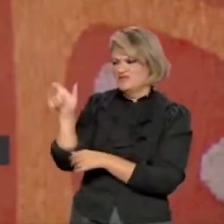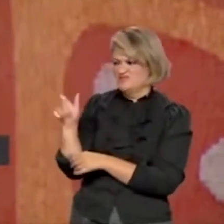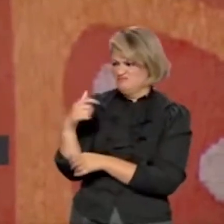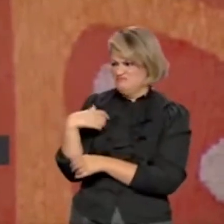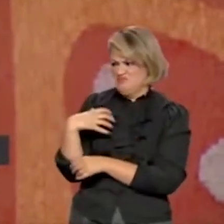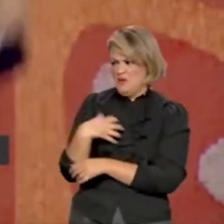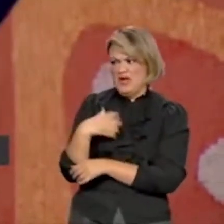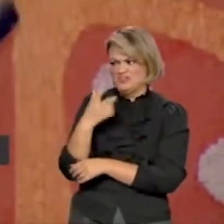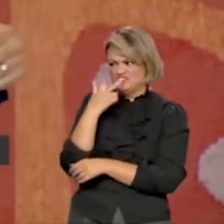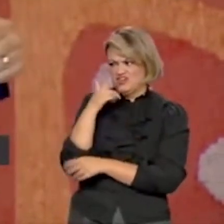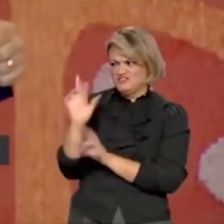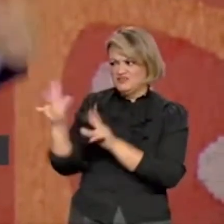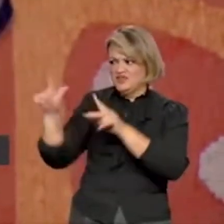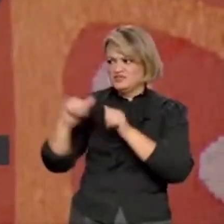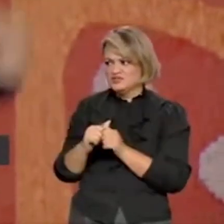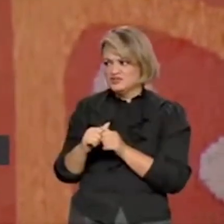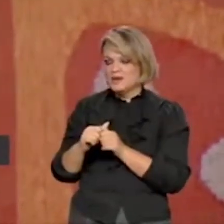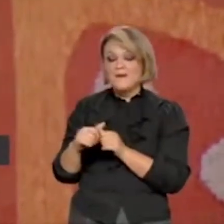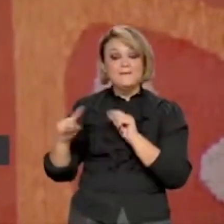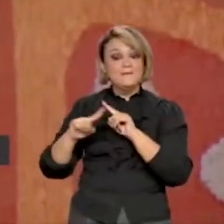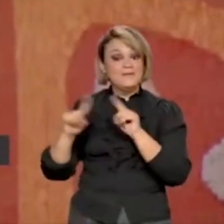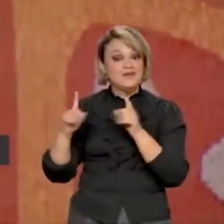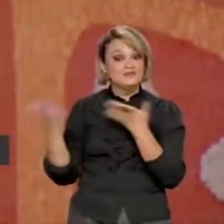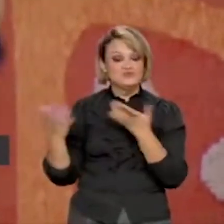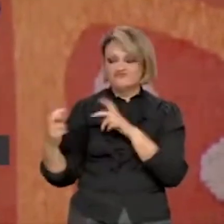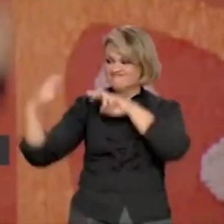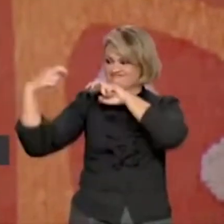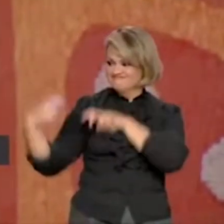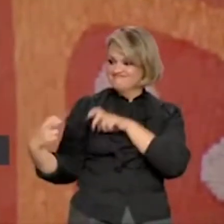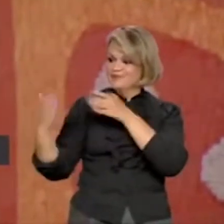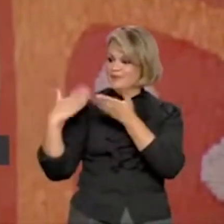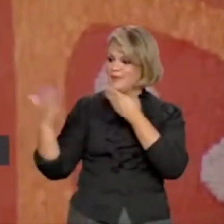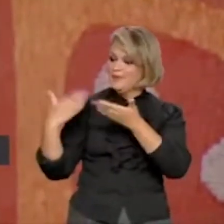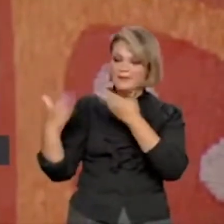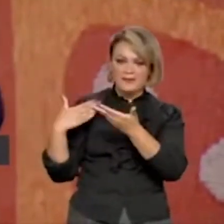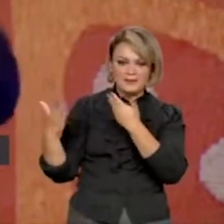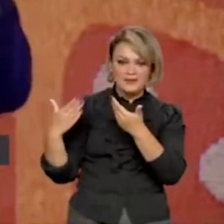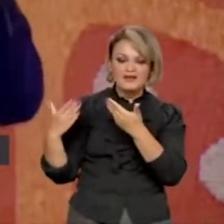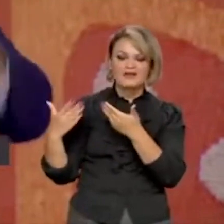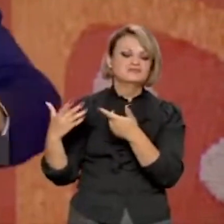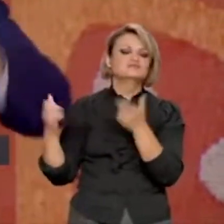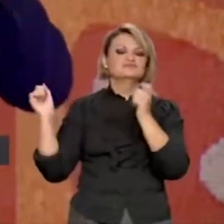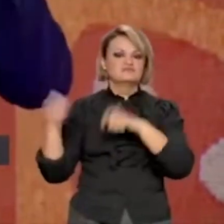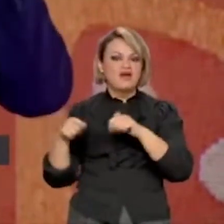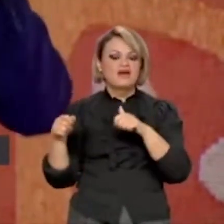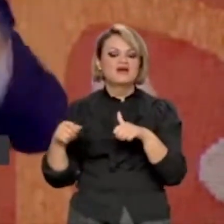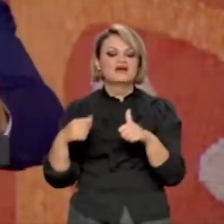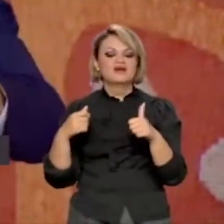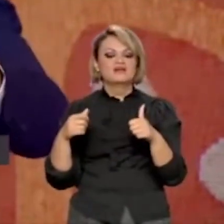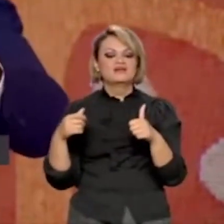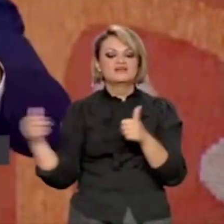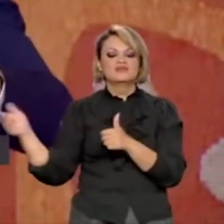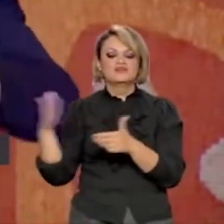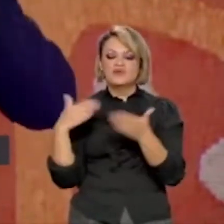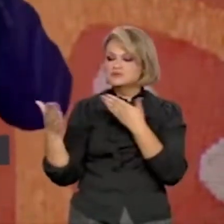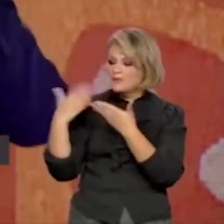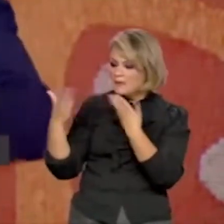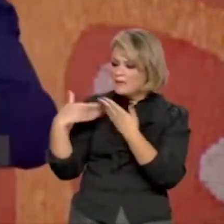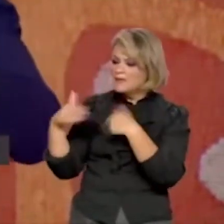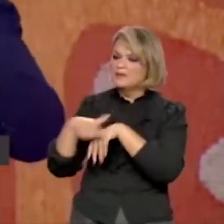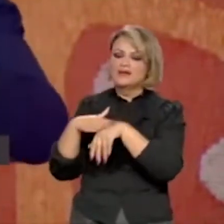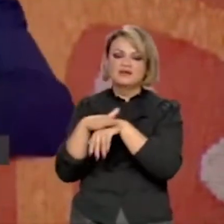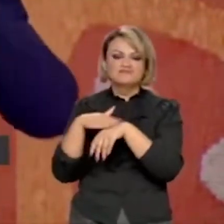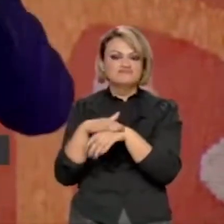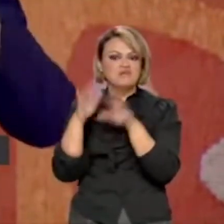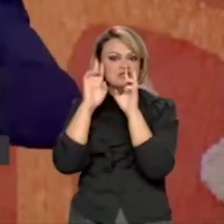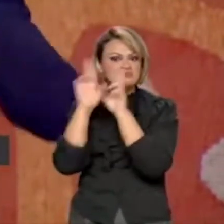sobre o que ela mas hoje sentando na mesma mesa construindo o diálogo Nós vamos poder através da conversa do